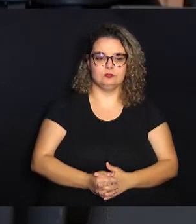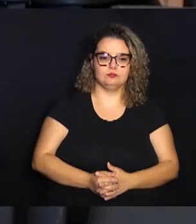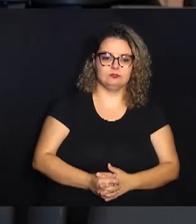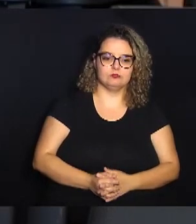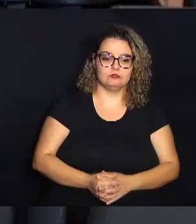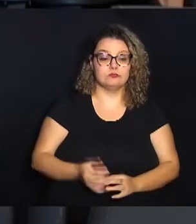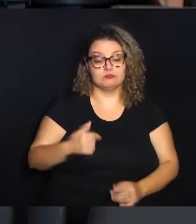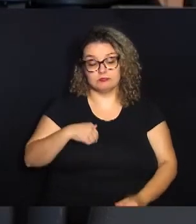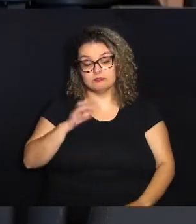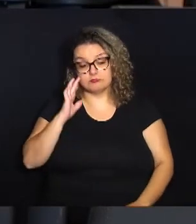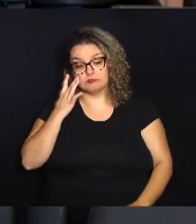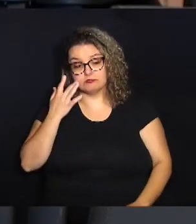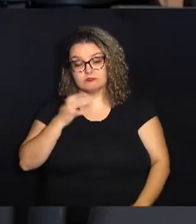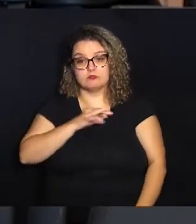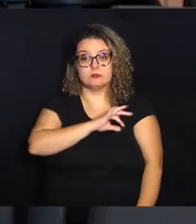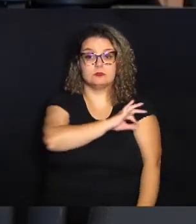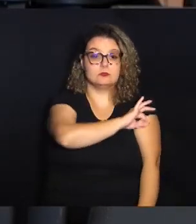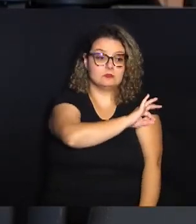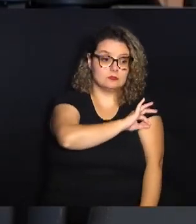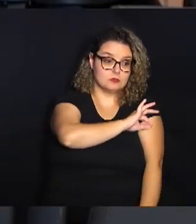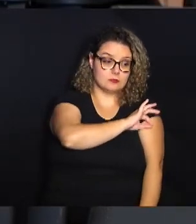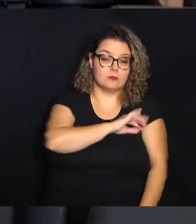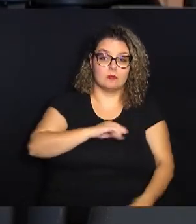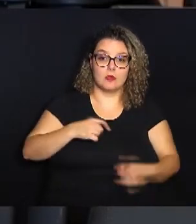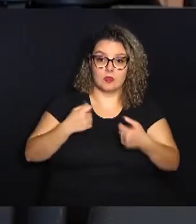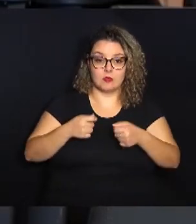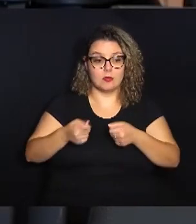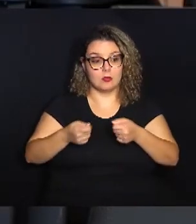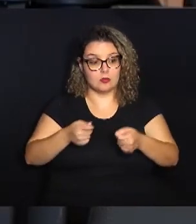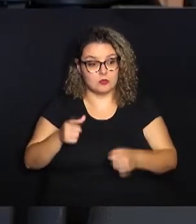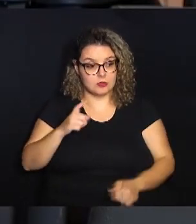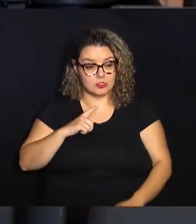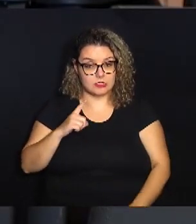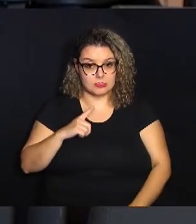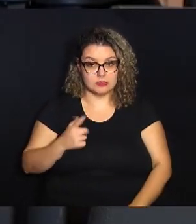a prefeitura ela precisa ter um controle